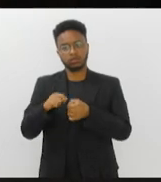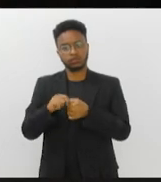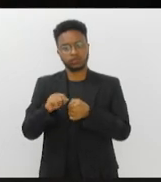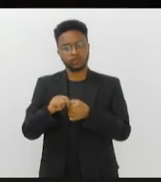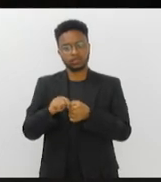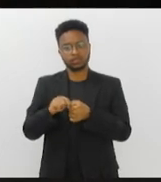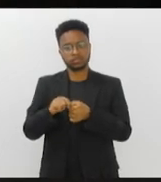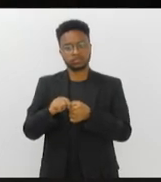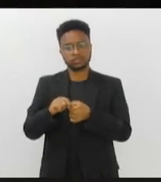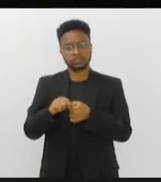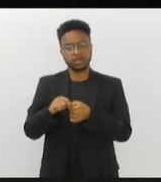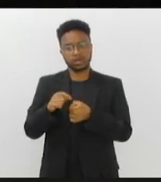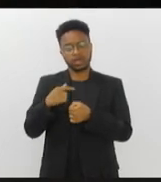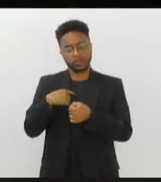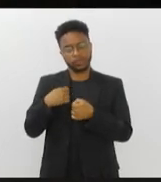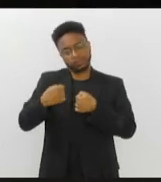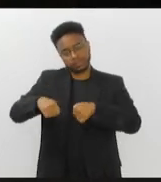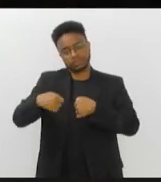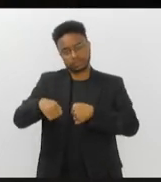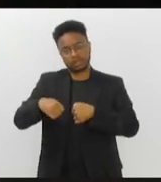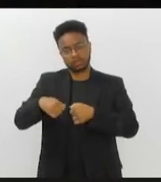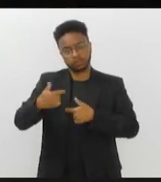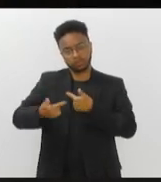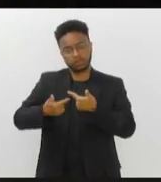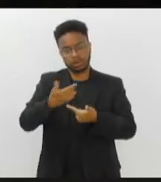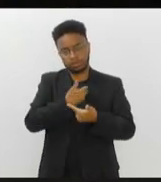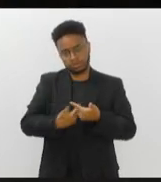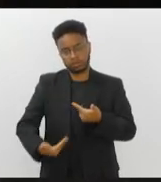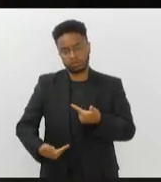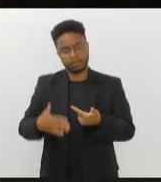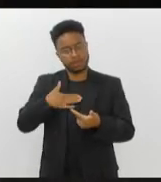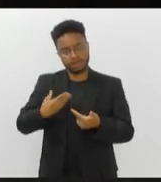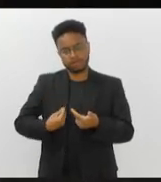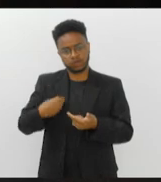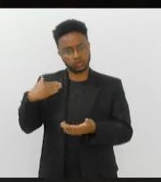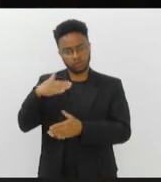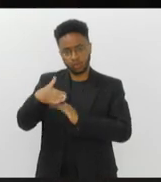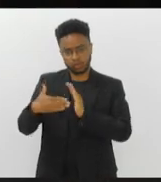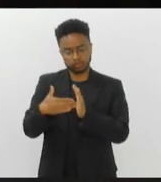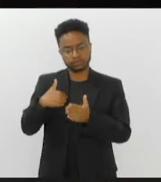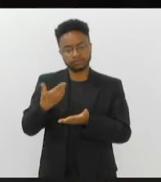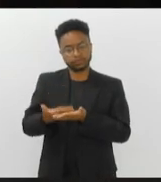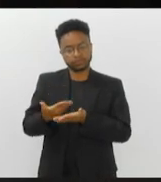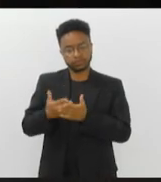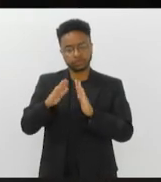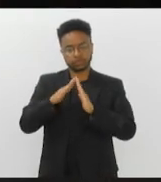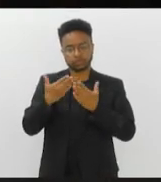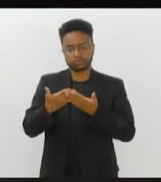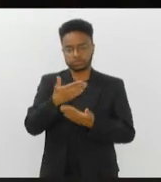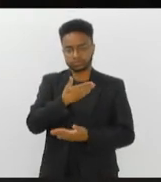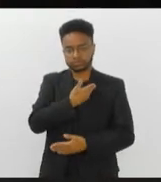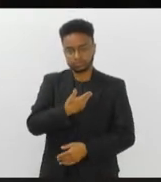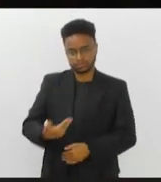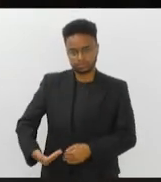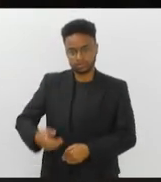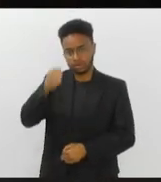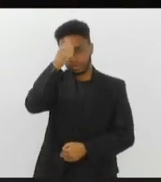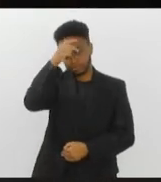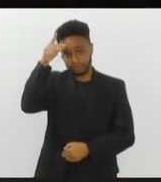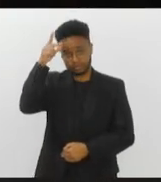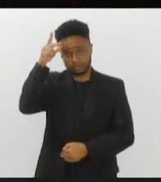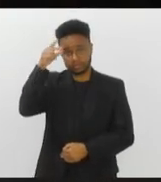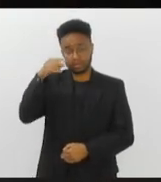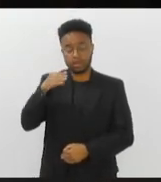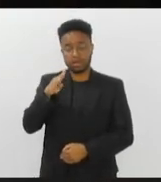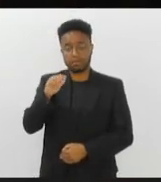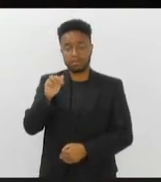eu dependi do serviço público, durante toda a minha vida. Estudei em escola pública municipal, Escola Municipal Barão de Macaúbas,